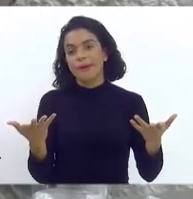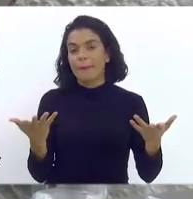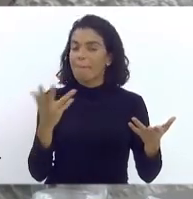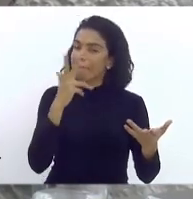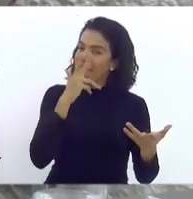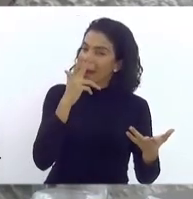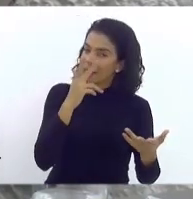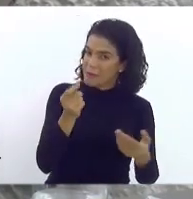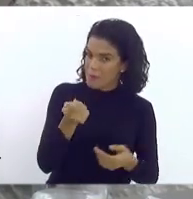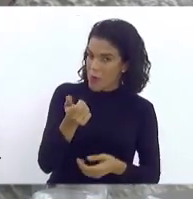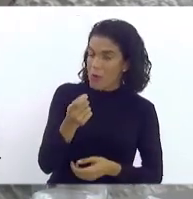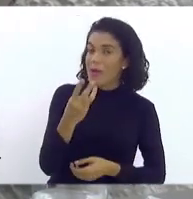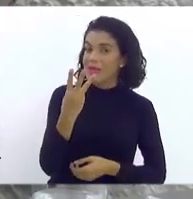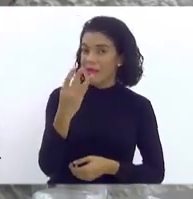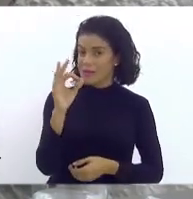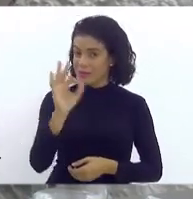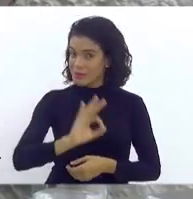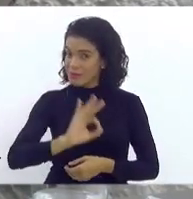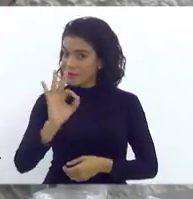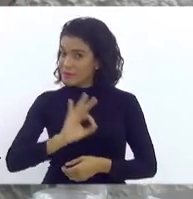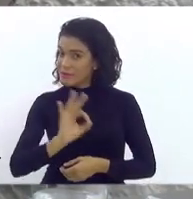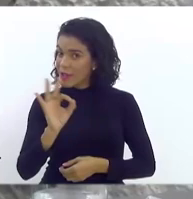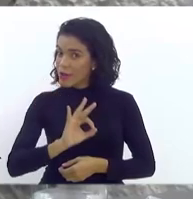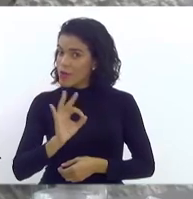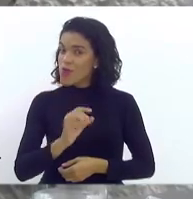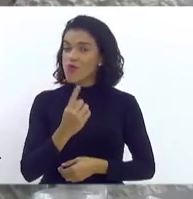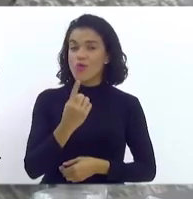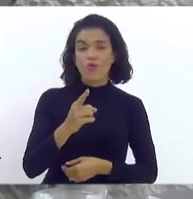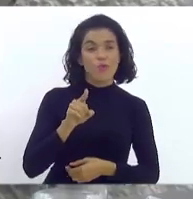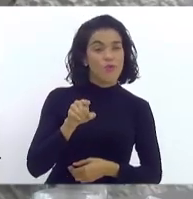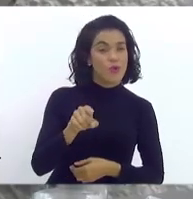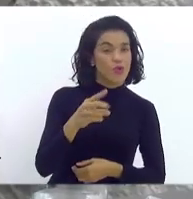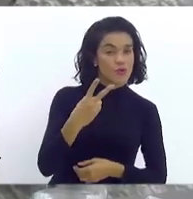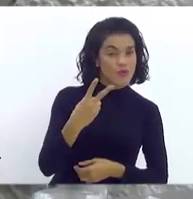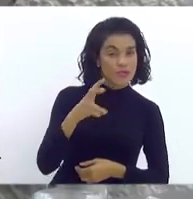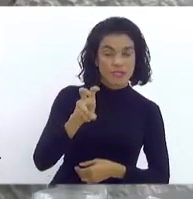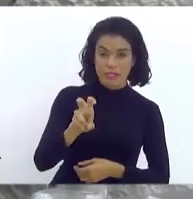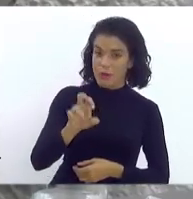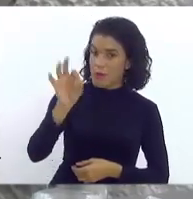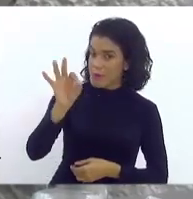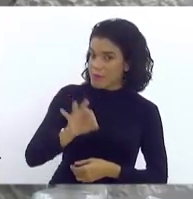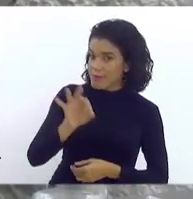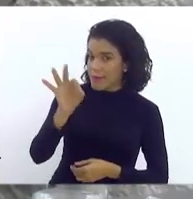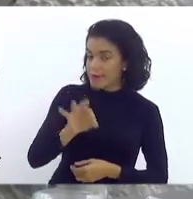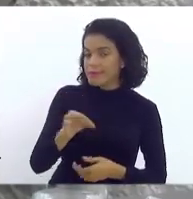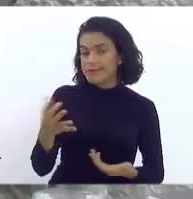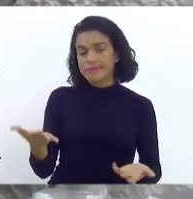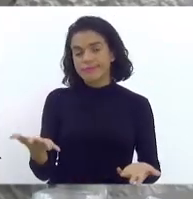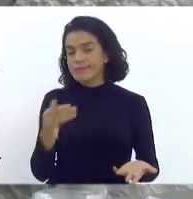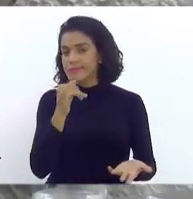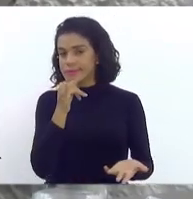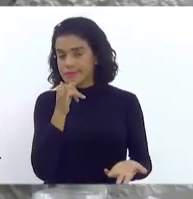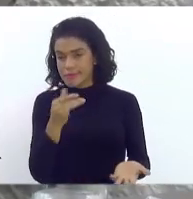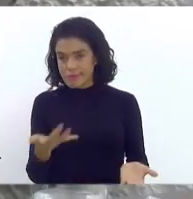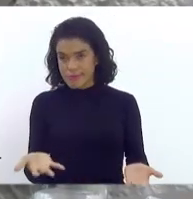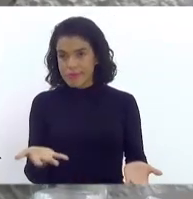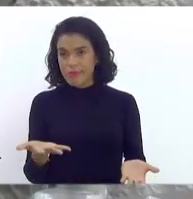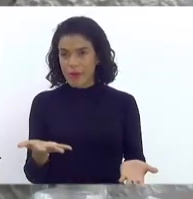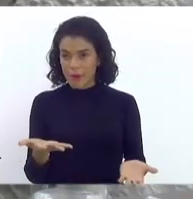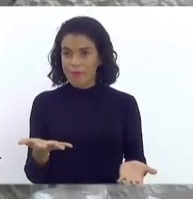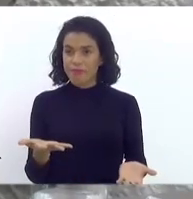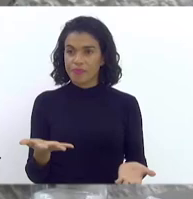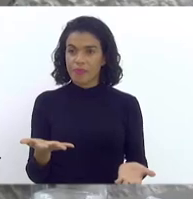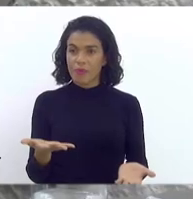muito, 3% reconhecido pela empresa, é 1%, é 1,2, né? 1,25, 1,2, enfim, reconhecido